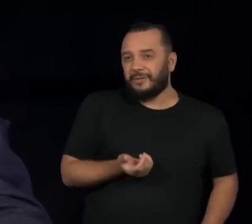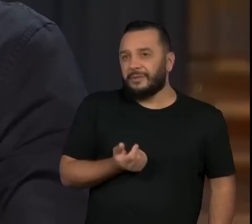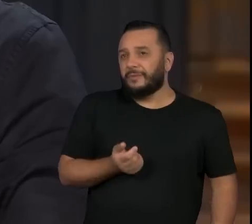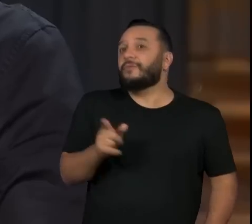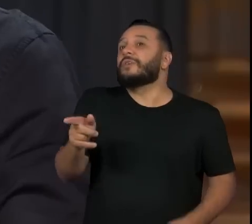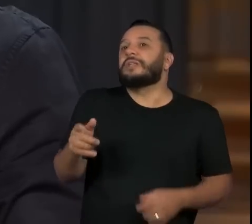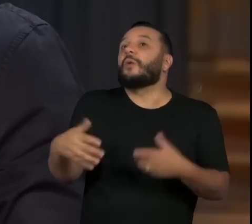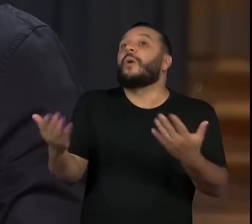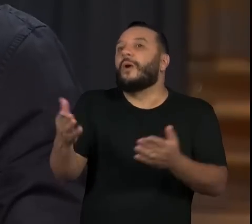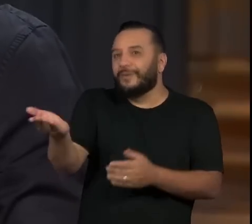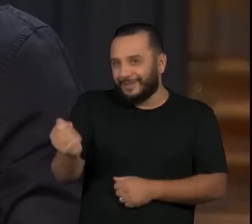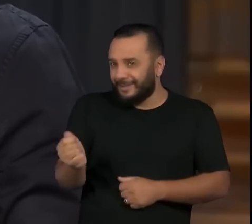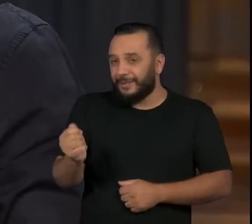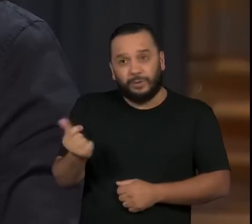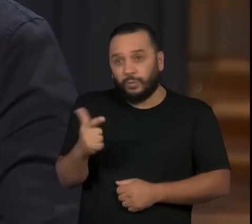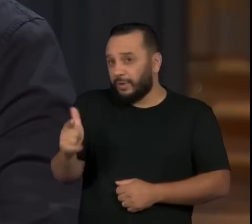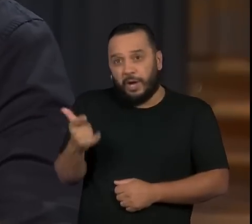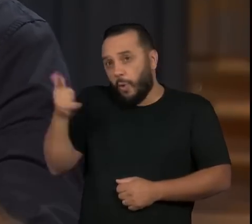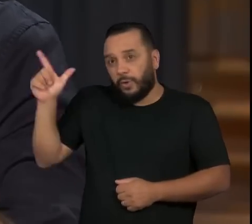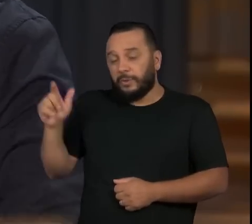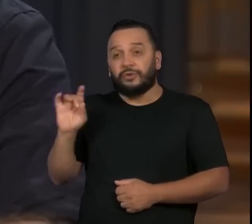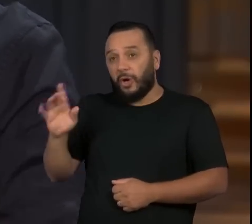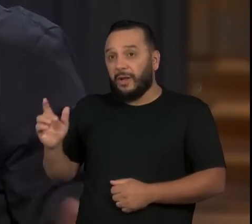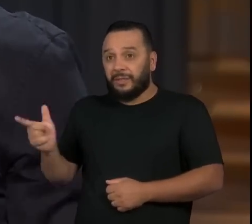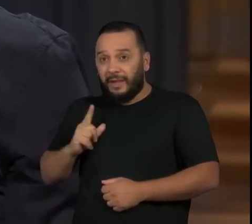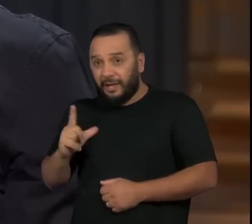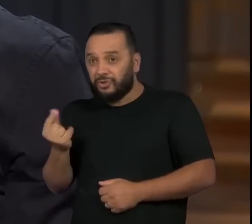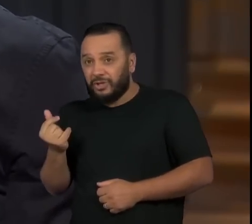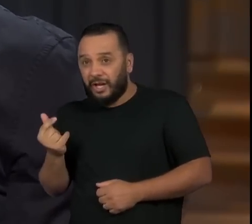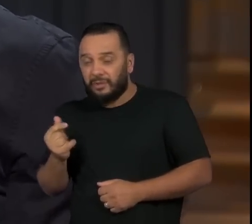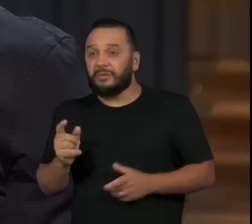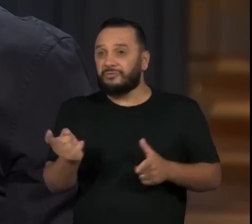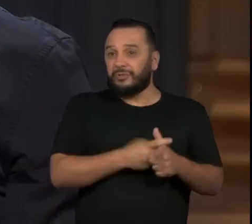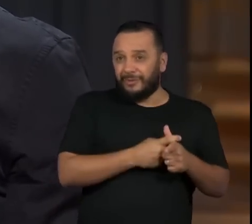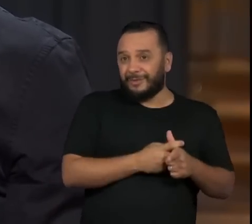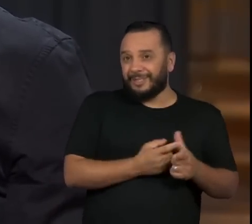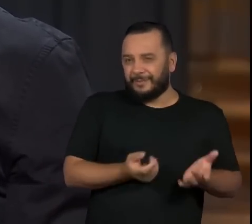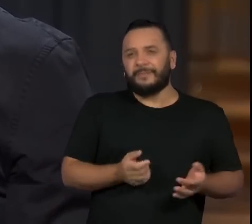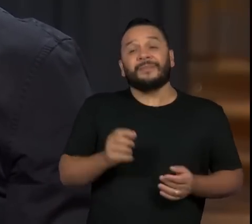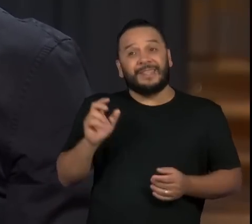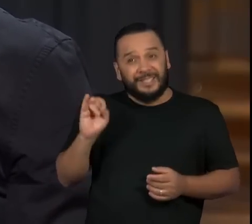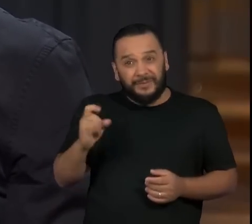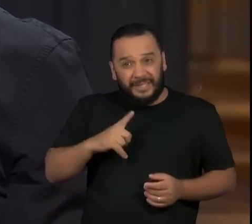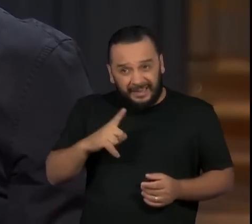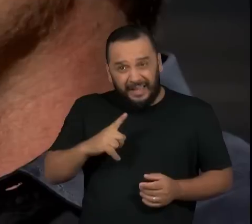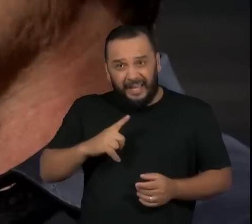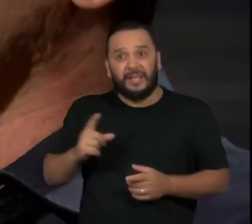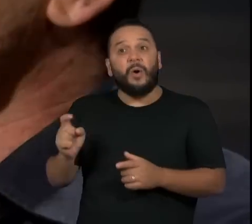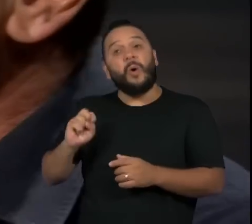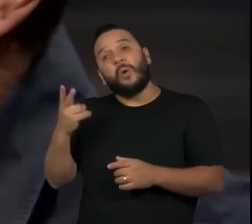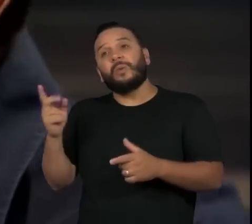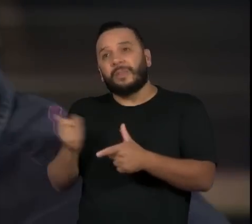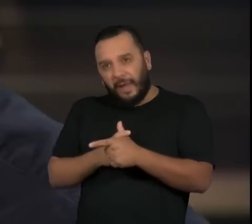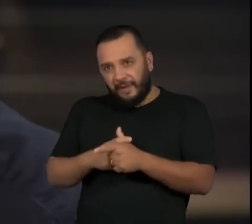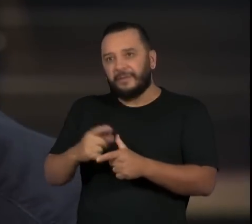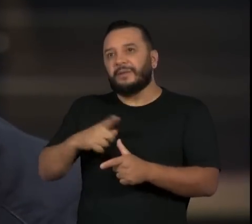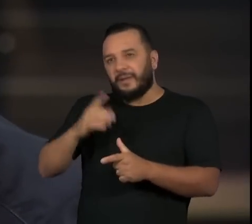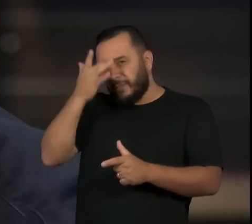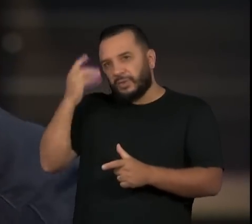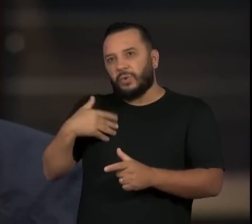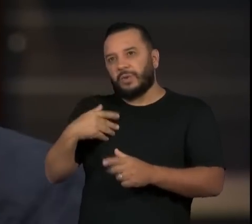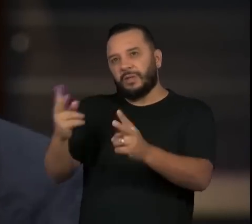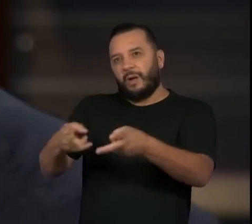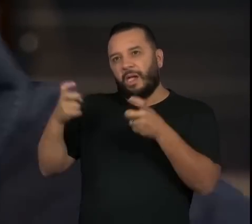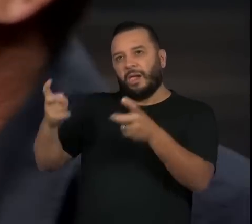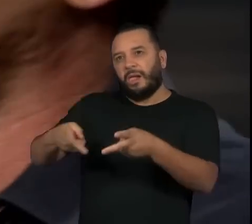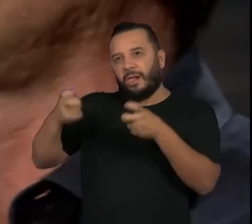se você tem ou deve, você provavelmente está sendo passado para trás pelos bancos e pelas corretoras. Só tem 2 tipos,